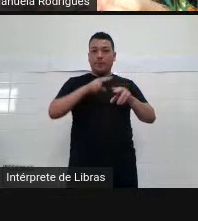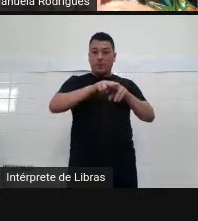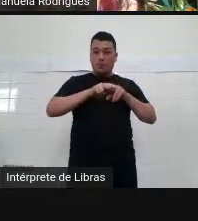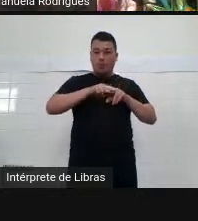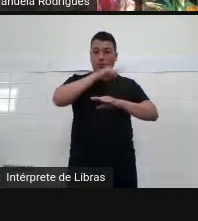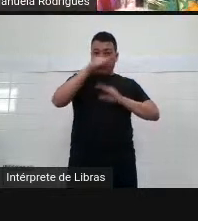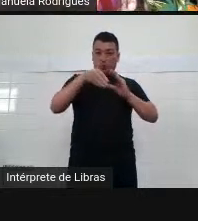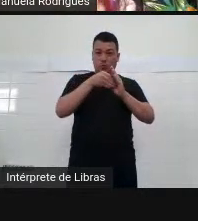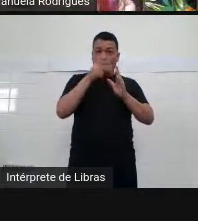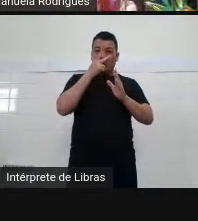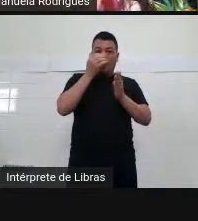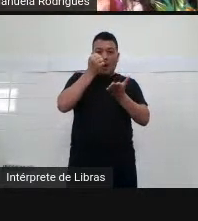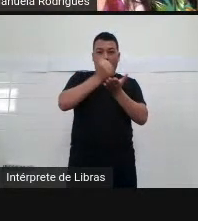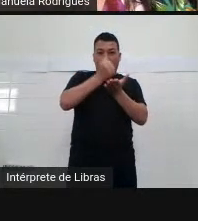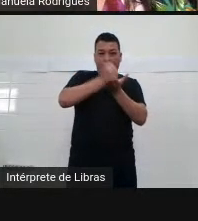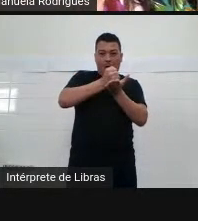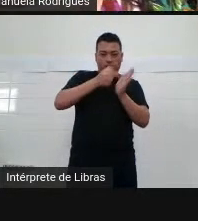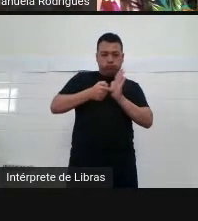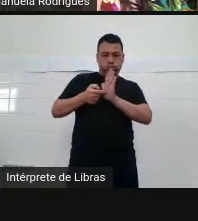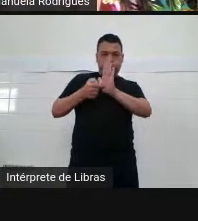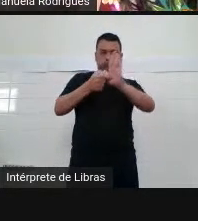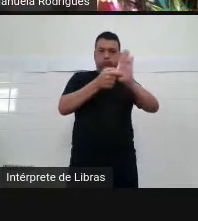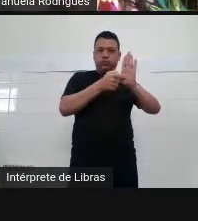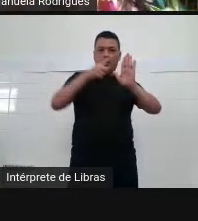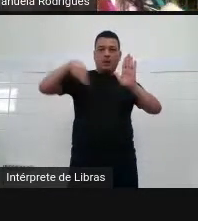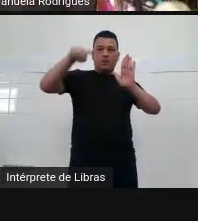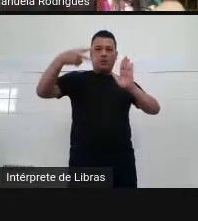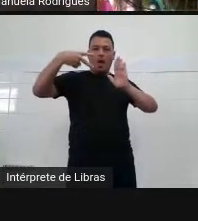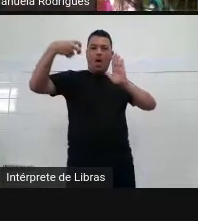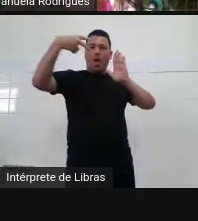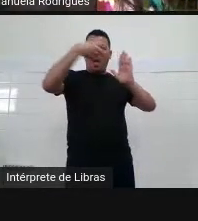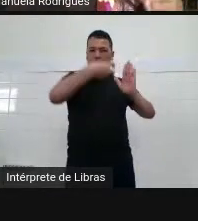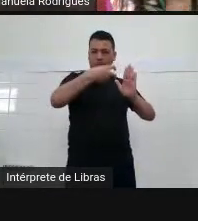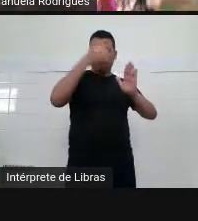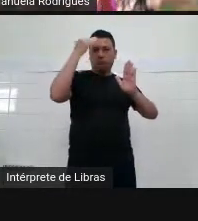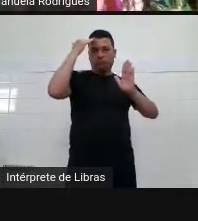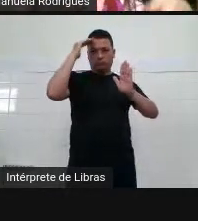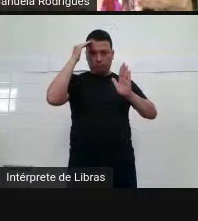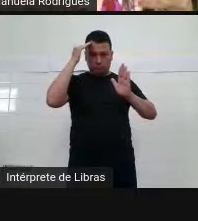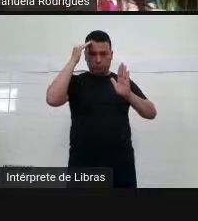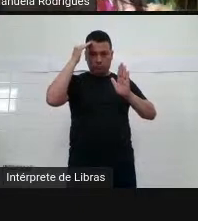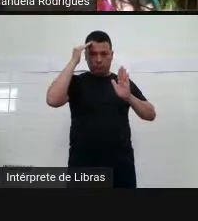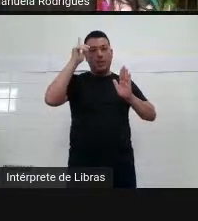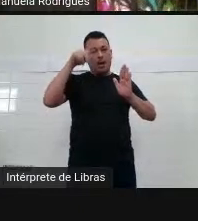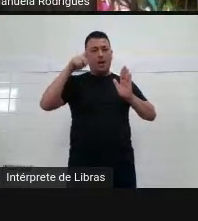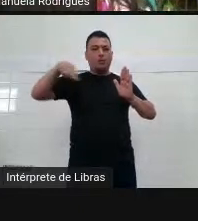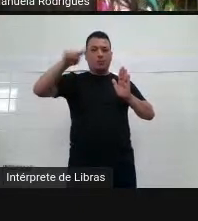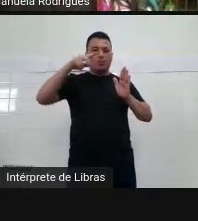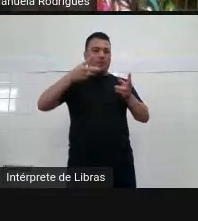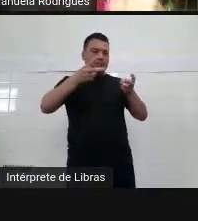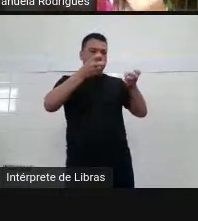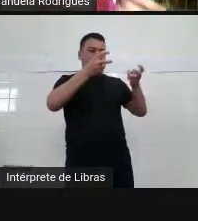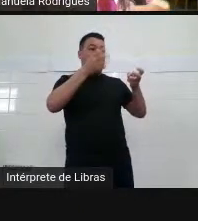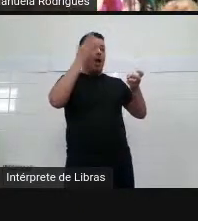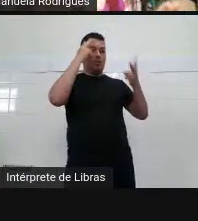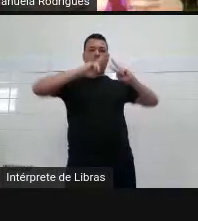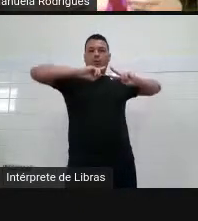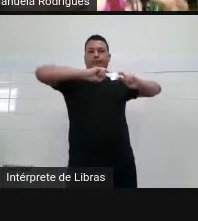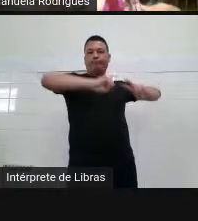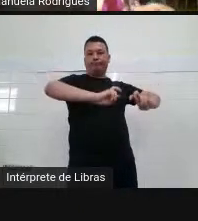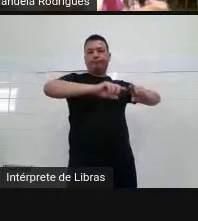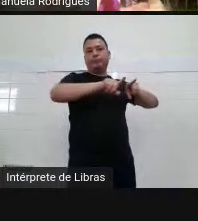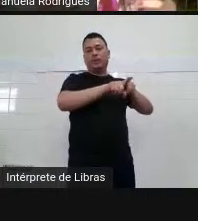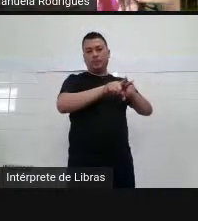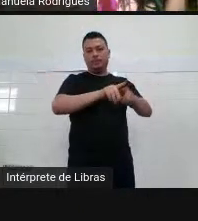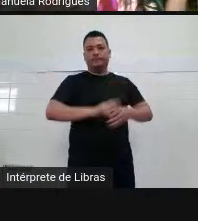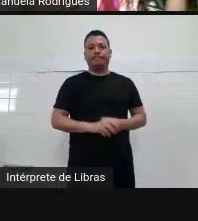impressos nesse corpo, e é a partir desses elementos que ele passará a ser lido e compreendido. Então, se a gente